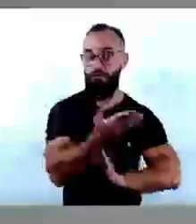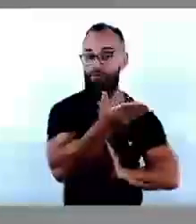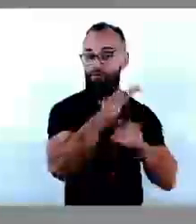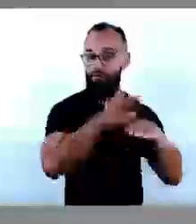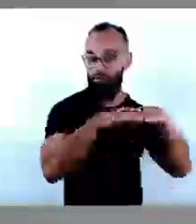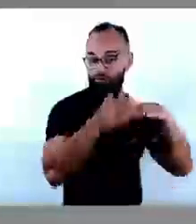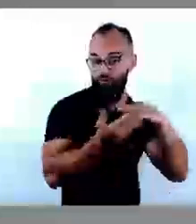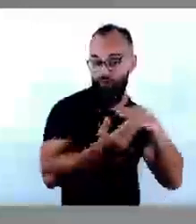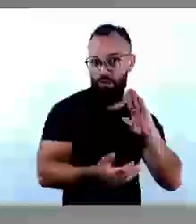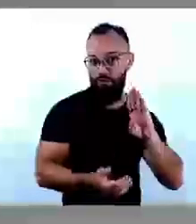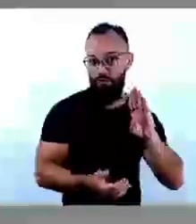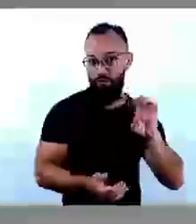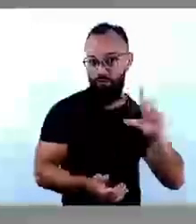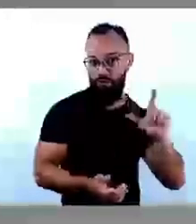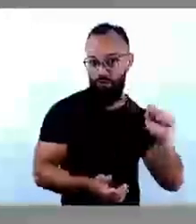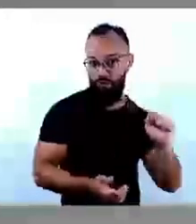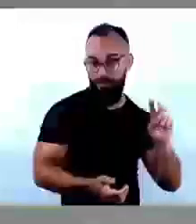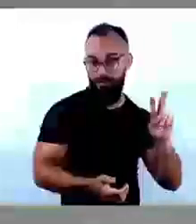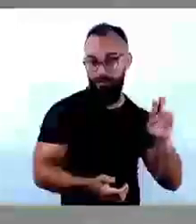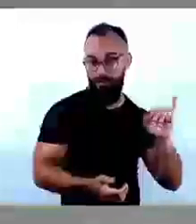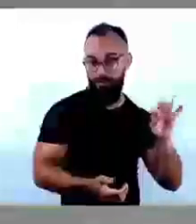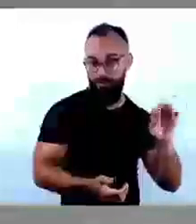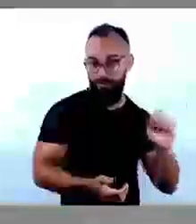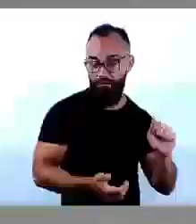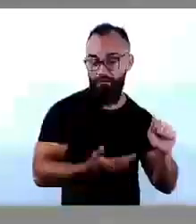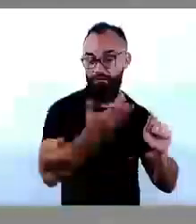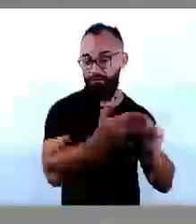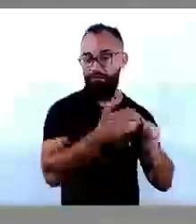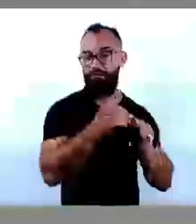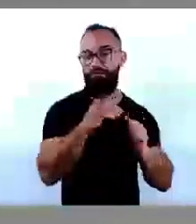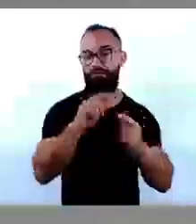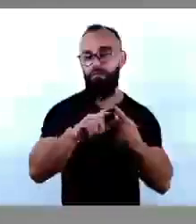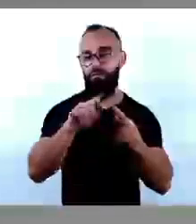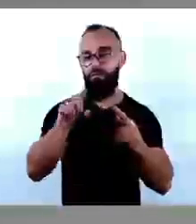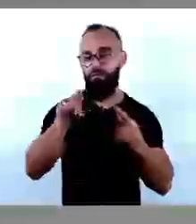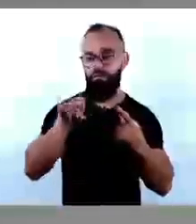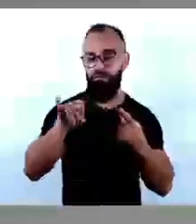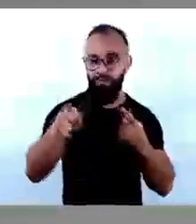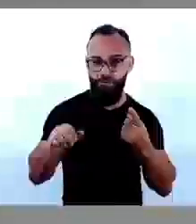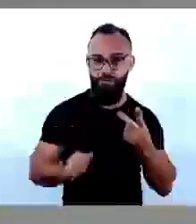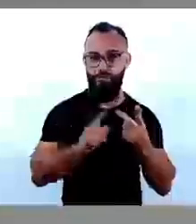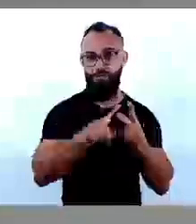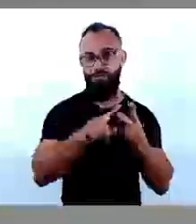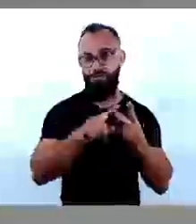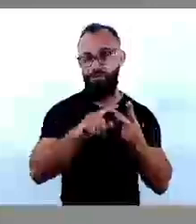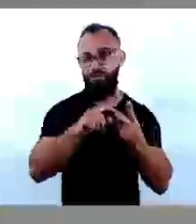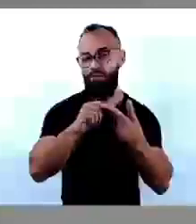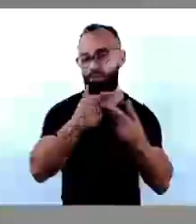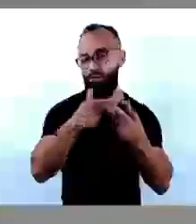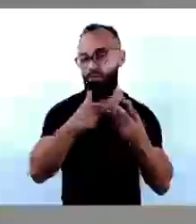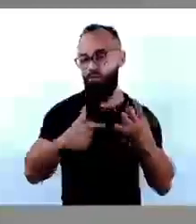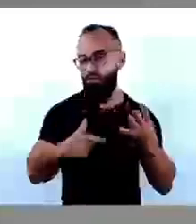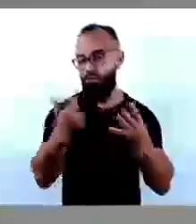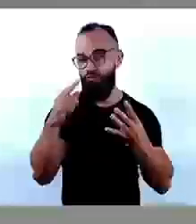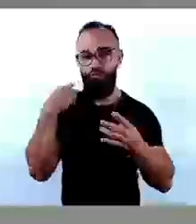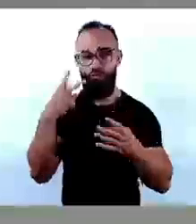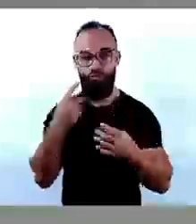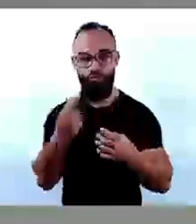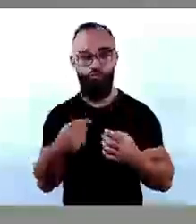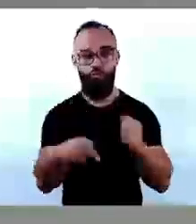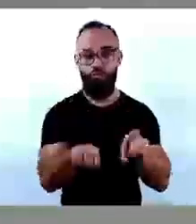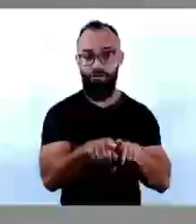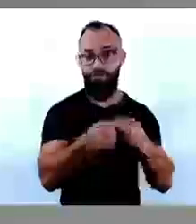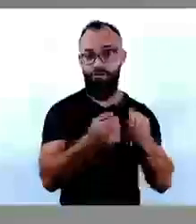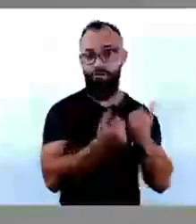dos vereadores chimia Rodrigo Israel vice-prefeito Prefeito salmir e também comandante da PM